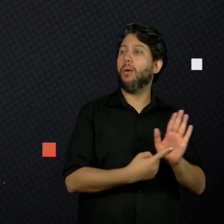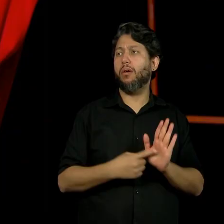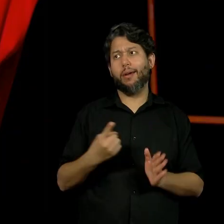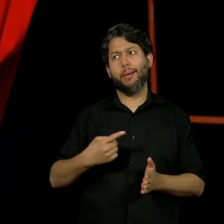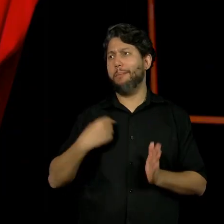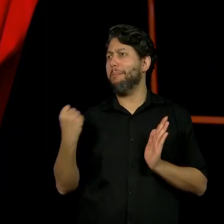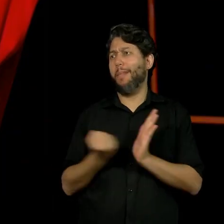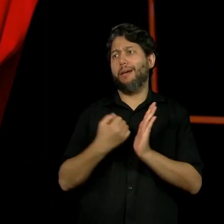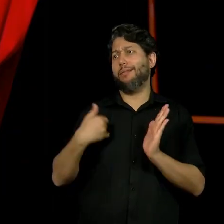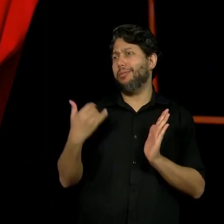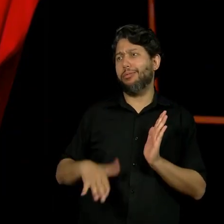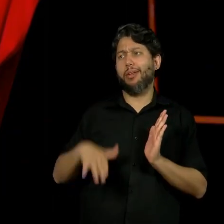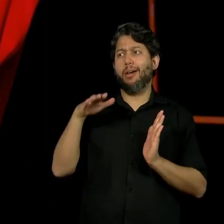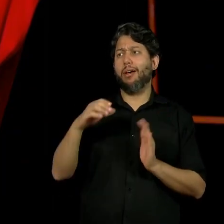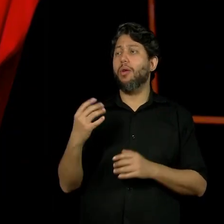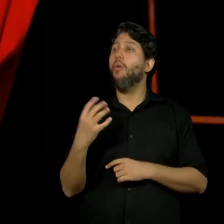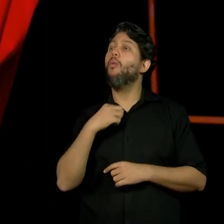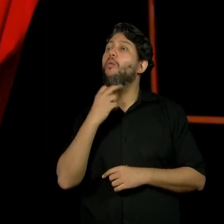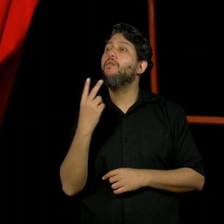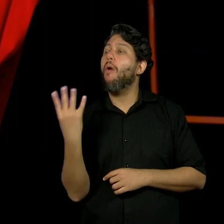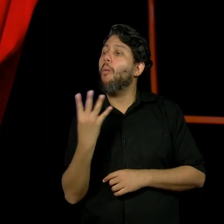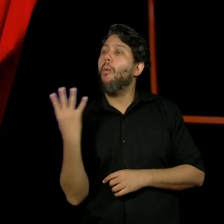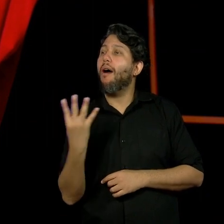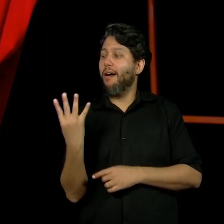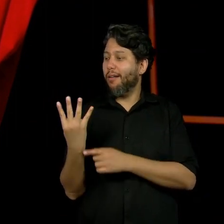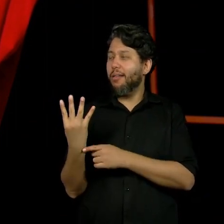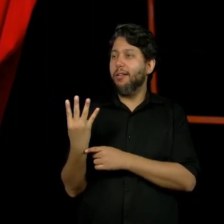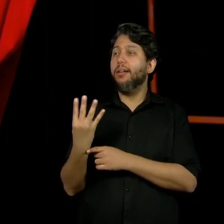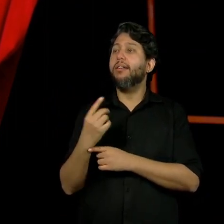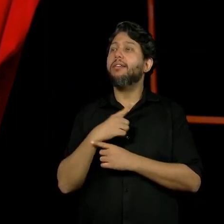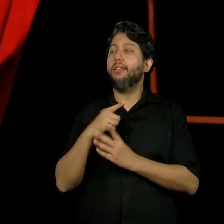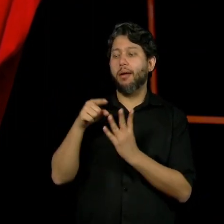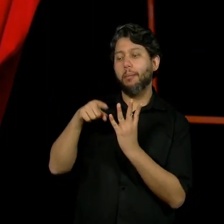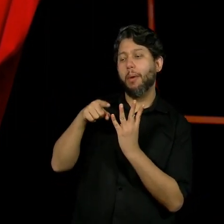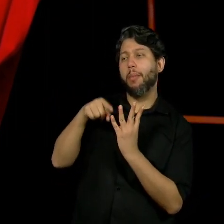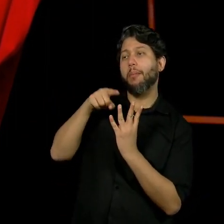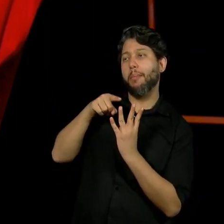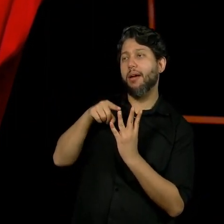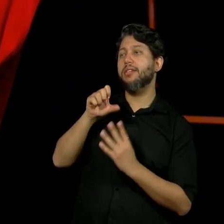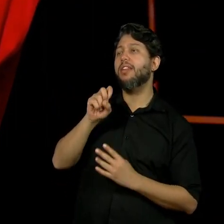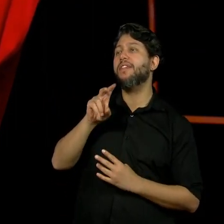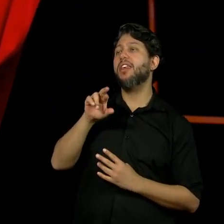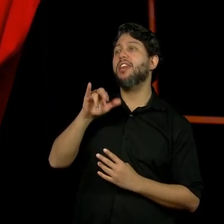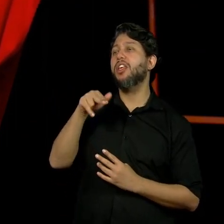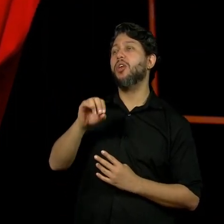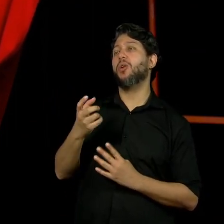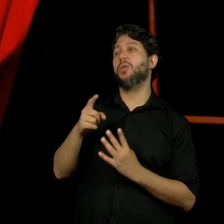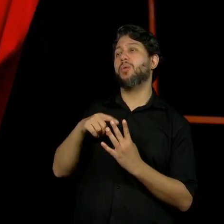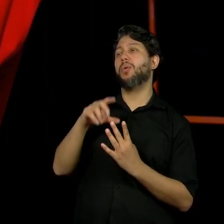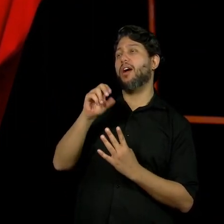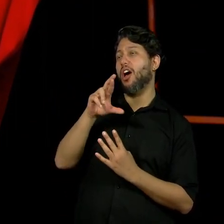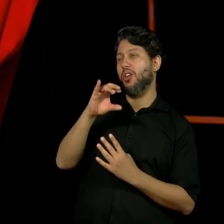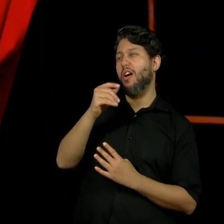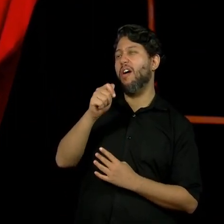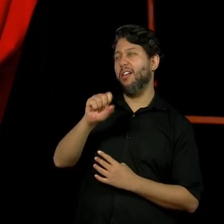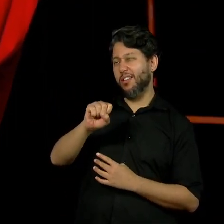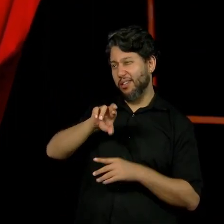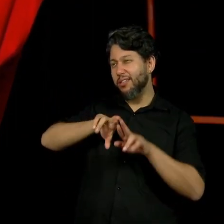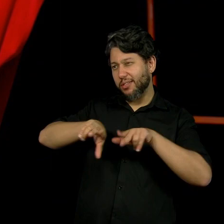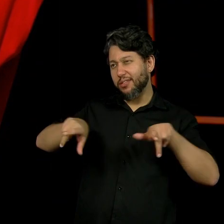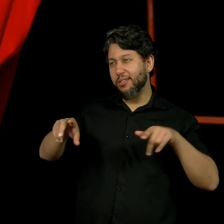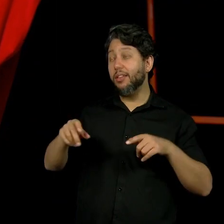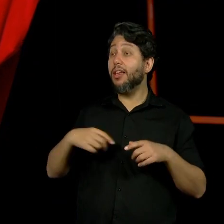aqueles quartetos maravilhosos, 4 vozes, né? O falsete, tipo Severino Filho, os cariocas, né? Essa vem toda essa linha,